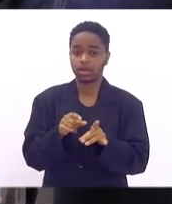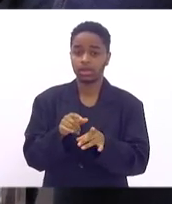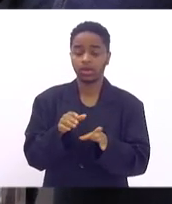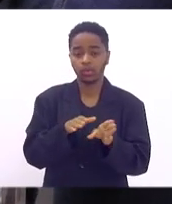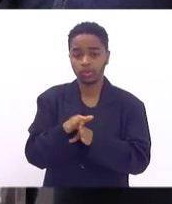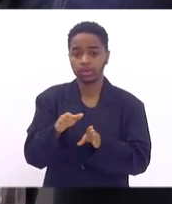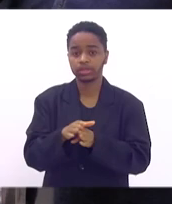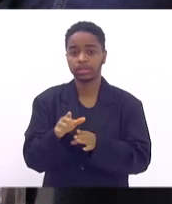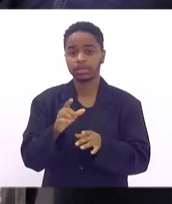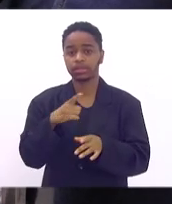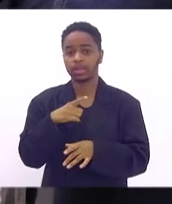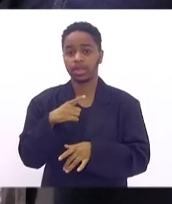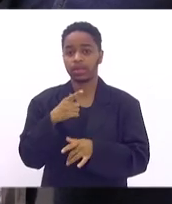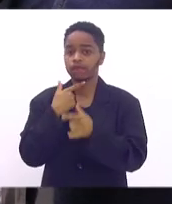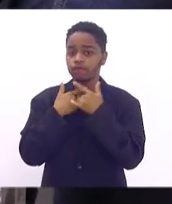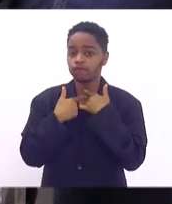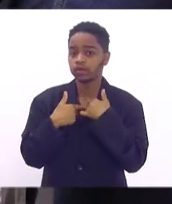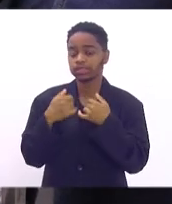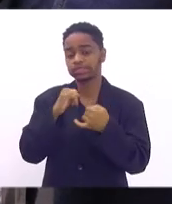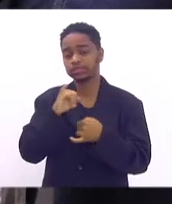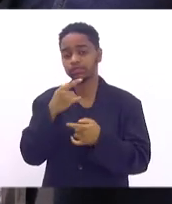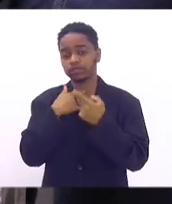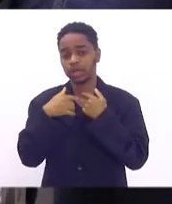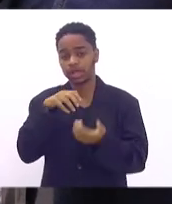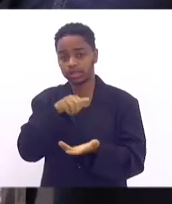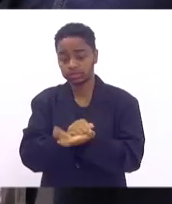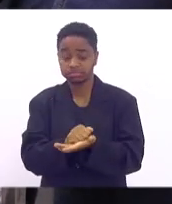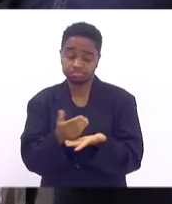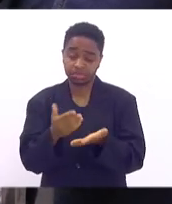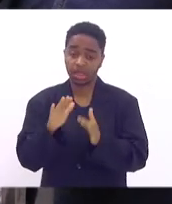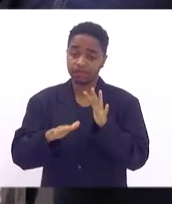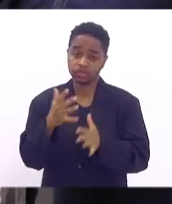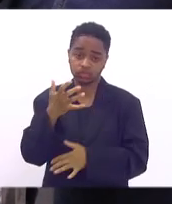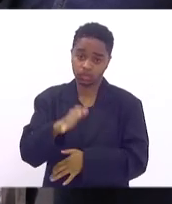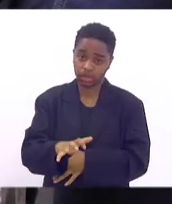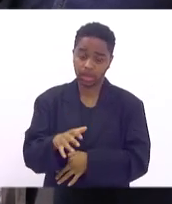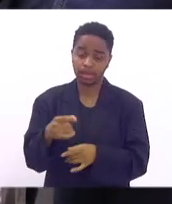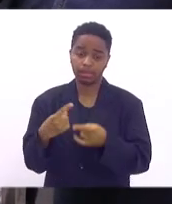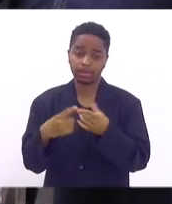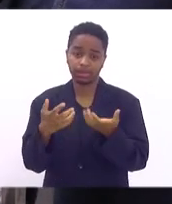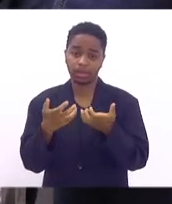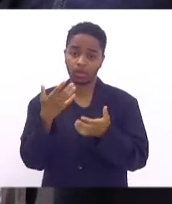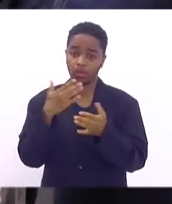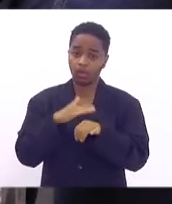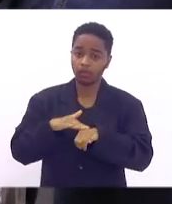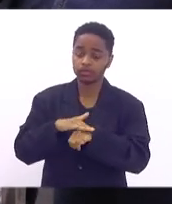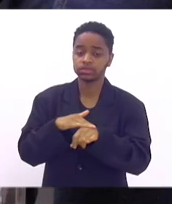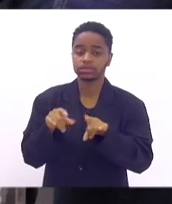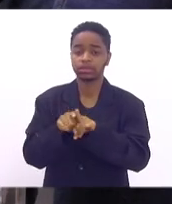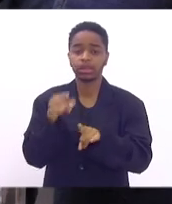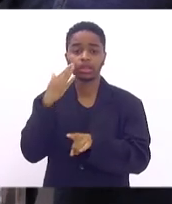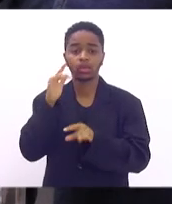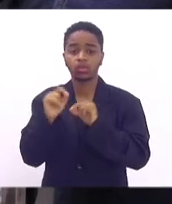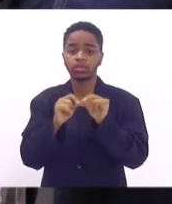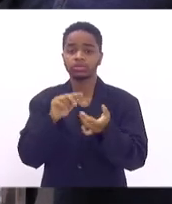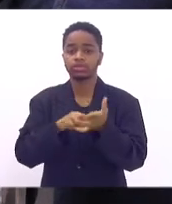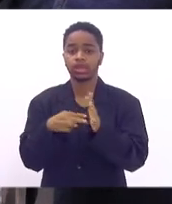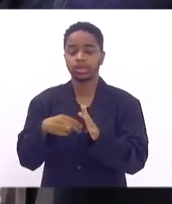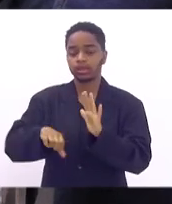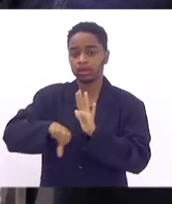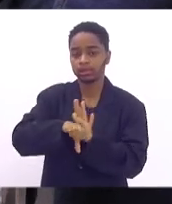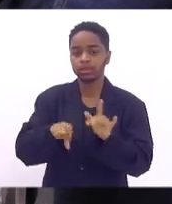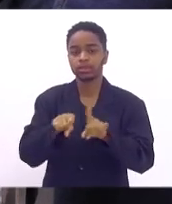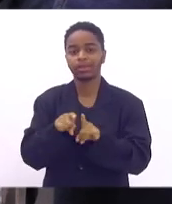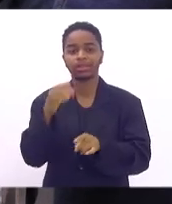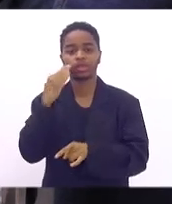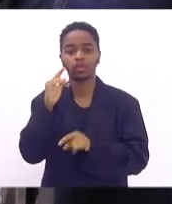da vontade, se ela quiser fazer esse registro. Às vezes ela não quer, às vezes ela quer conversar, entender o que é um processo criminal, entender o que me